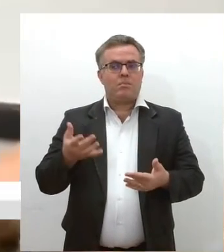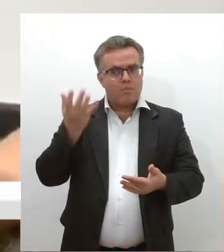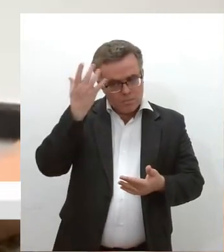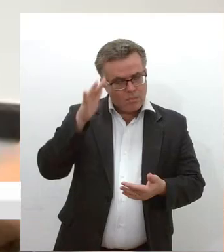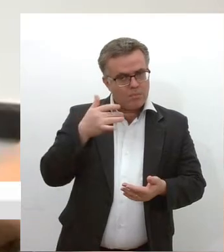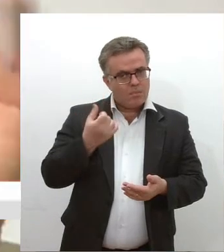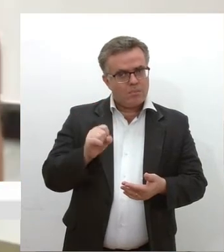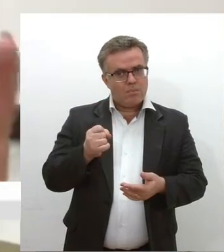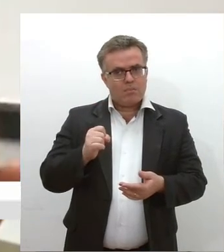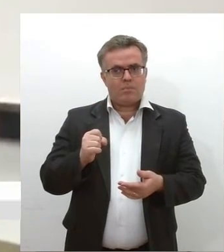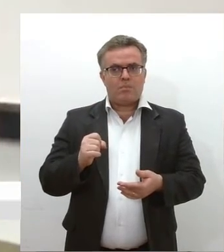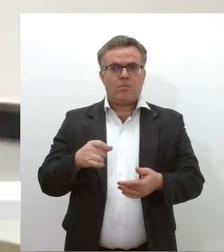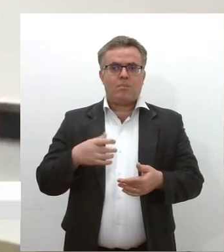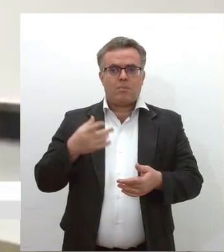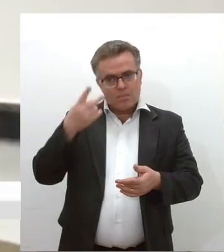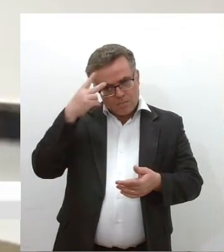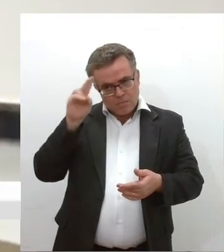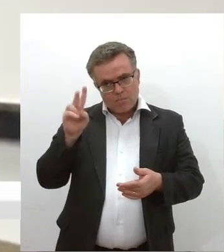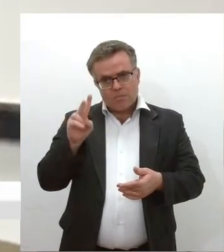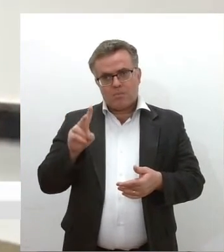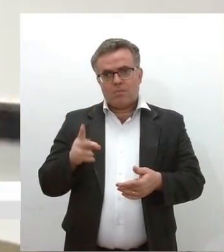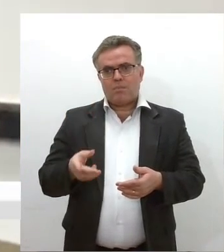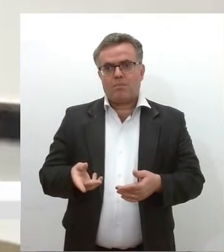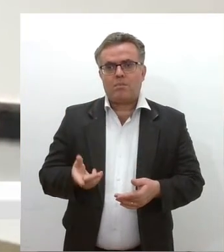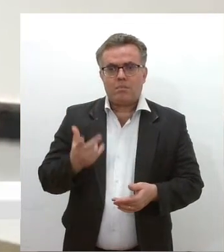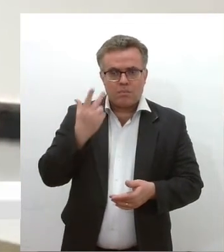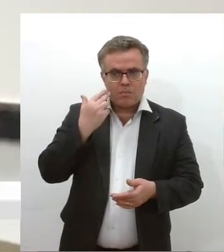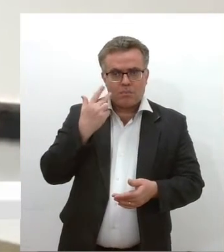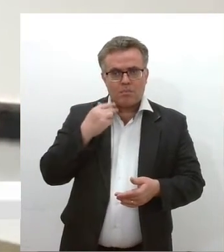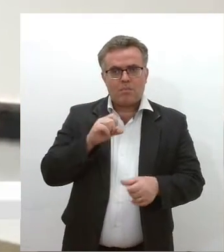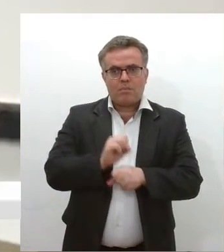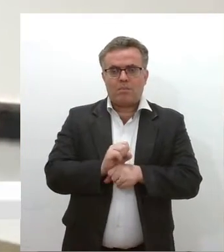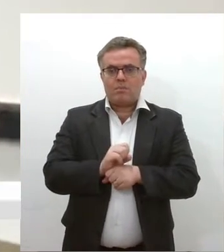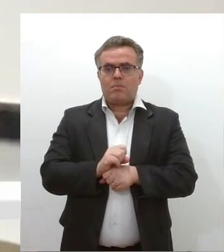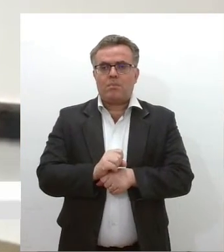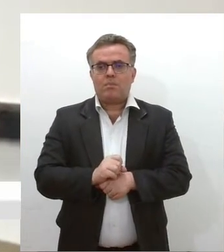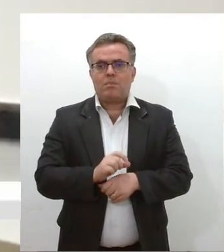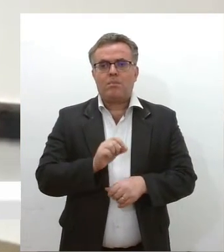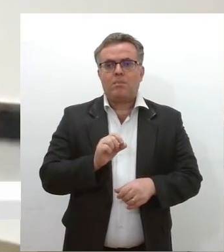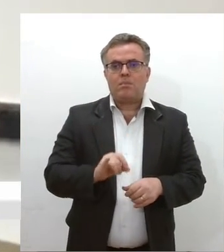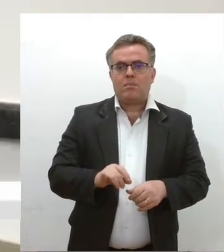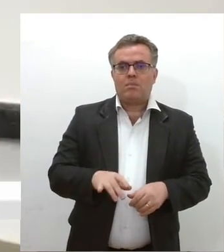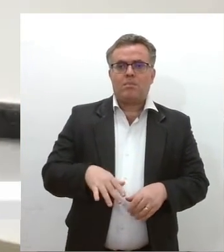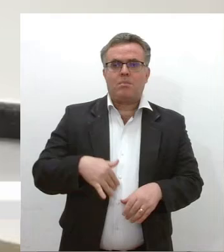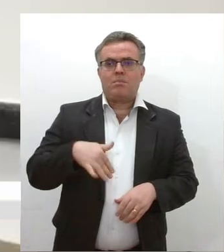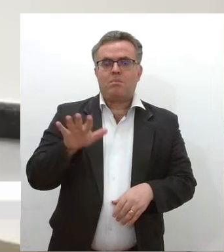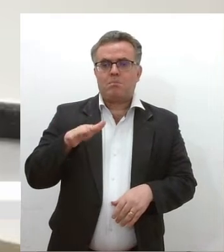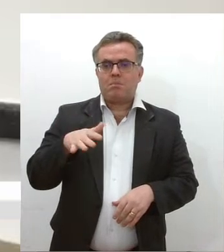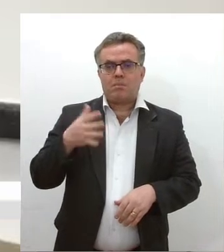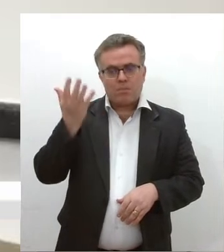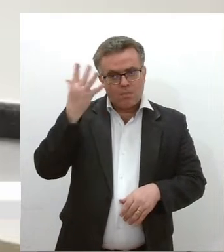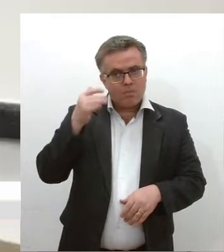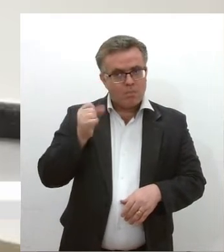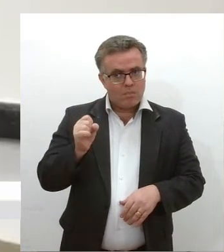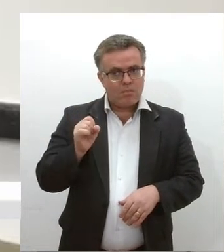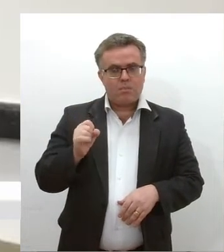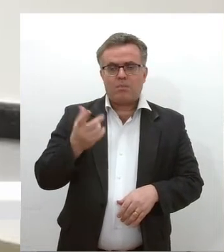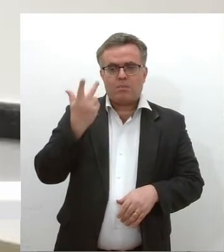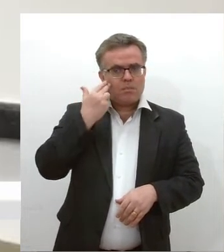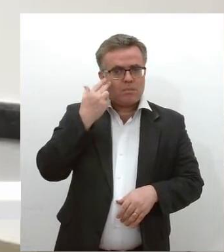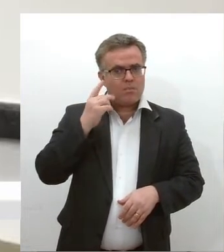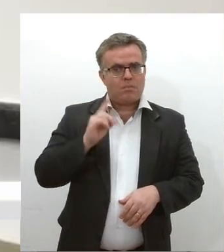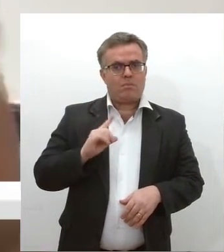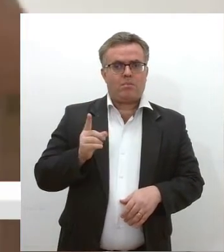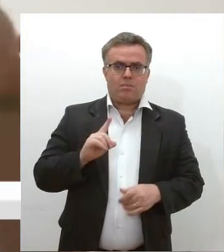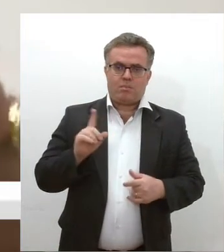sangra menos do que 2 dias, não é normal, é de você procurar um gineco. E se você sangrar mais do que 8, também não é normal. Nosso ciclo menstrual,